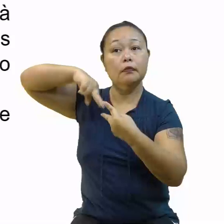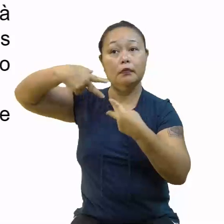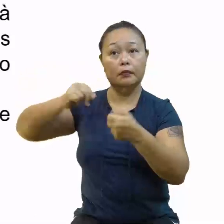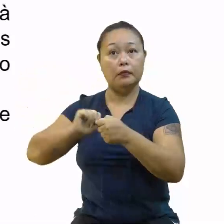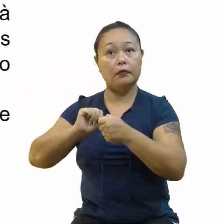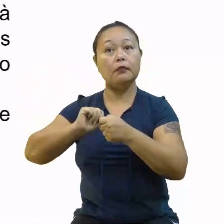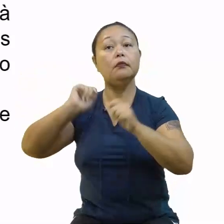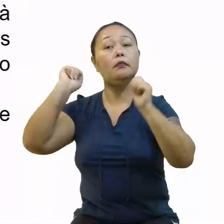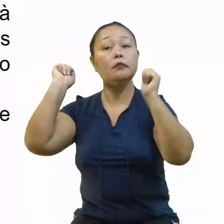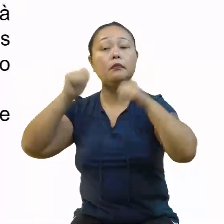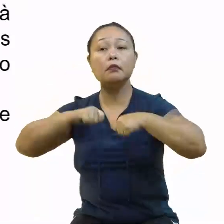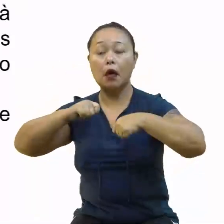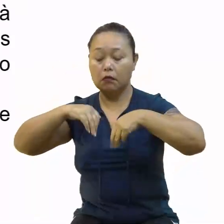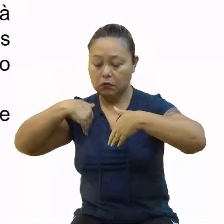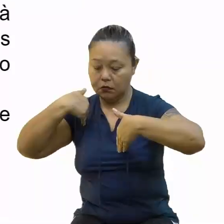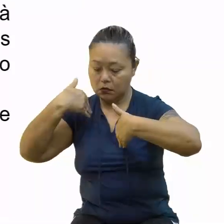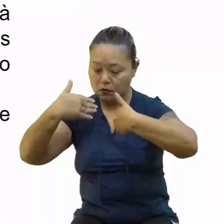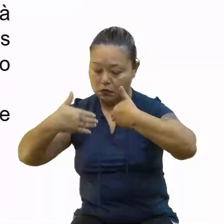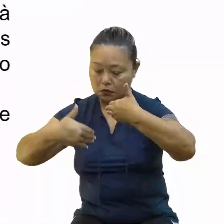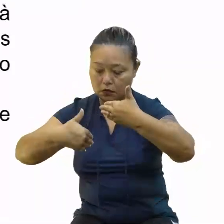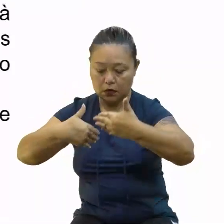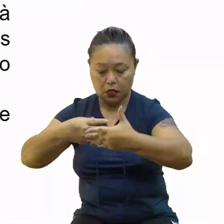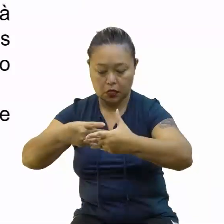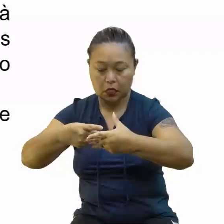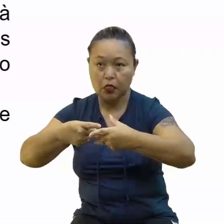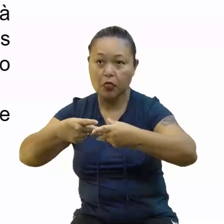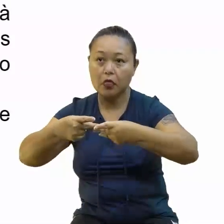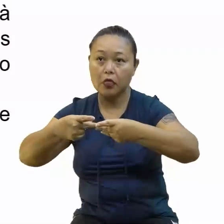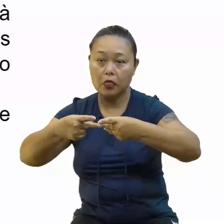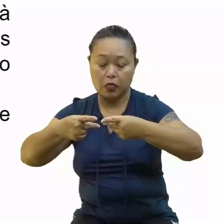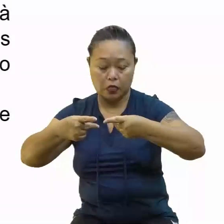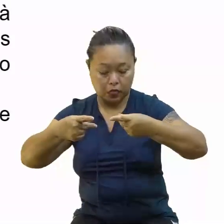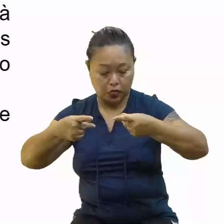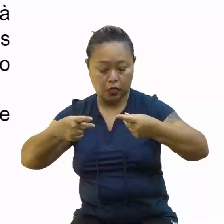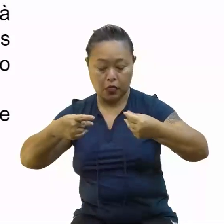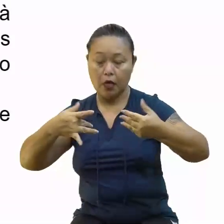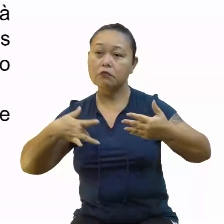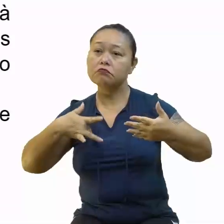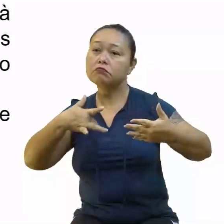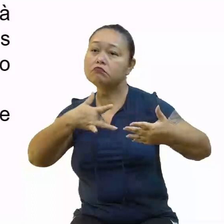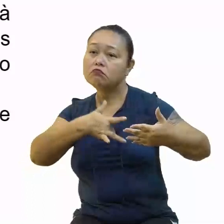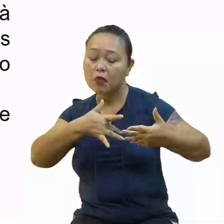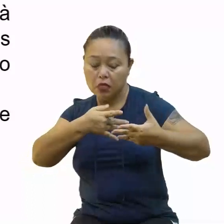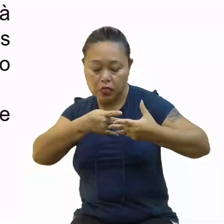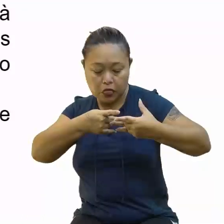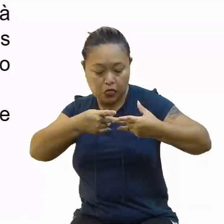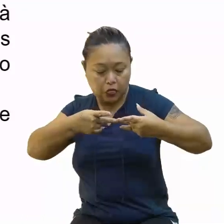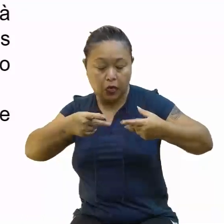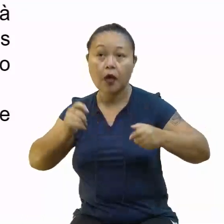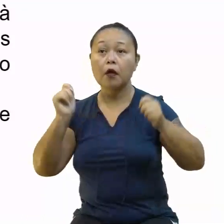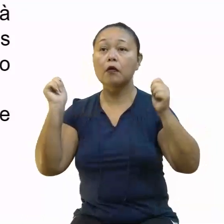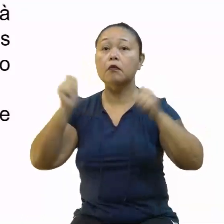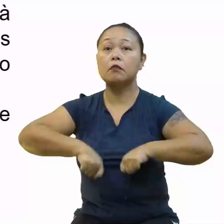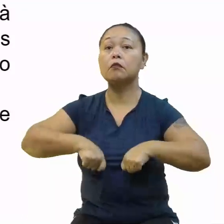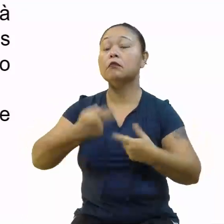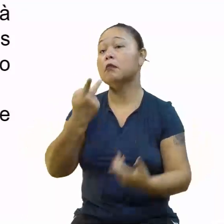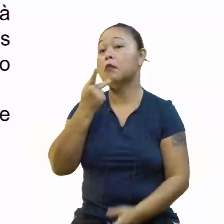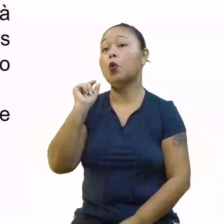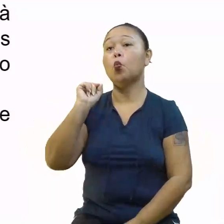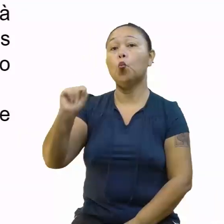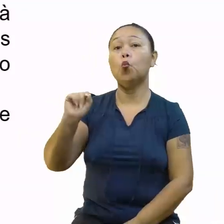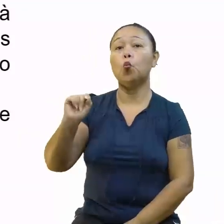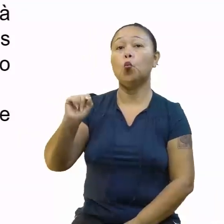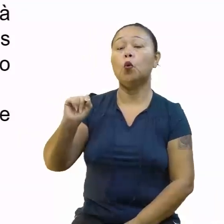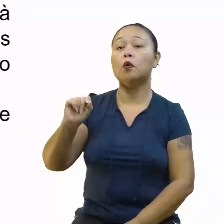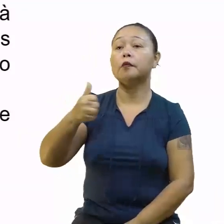levam à deterioração progressiva da saúde, pode-se dizer que, vamos